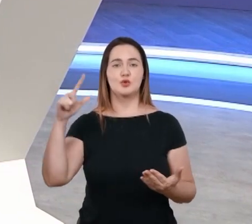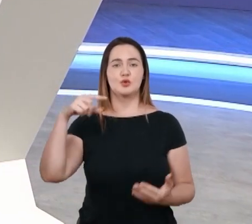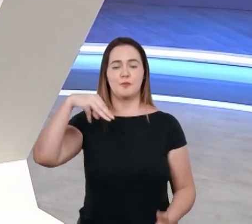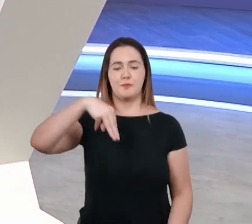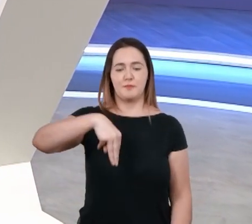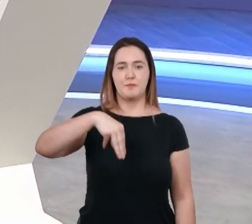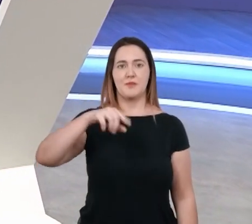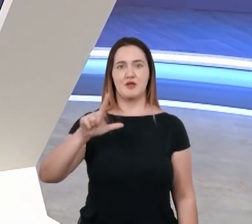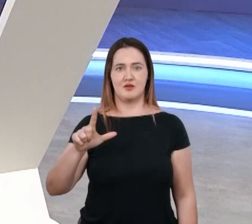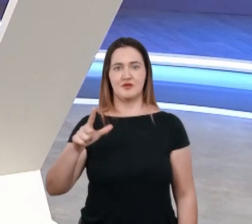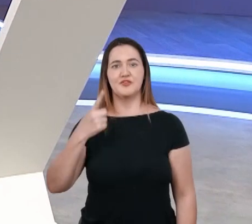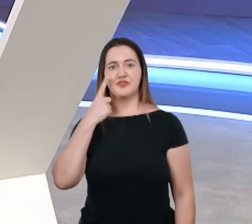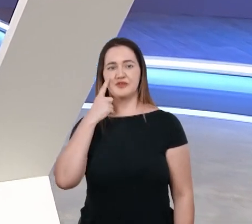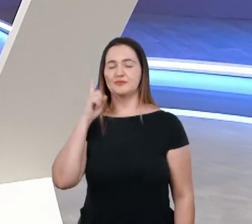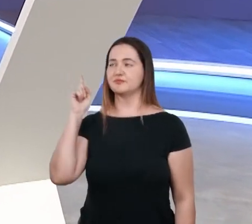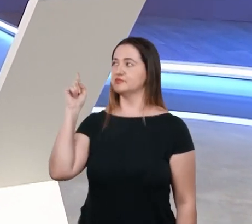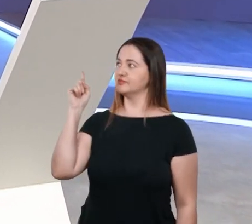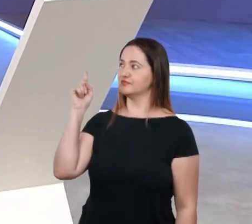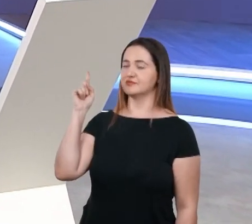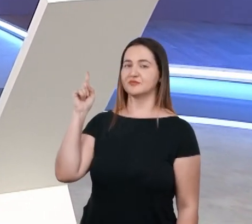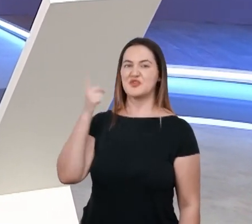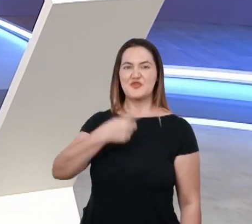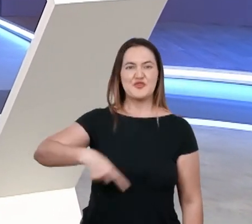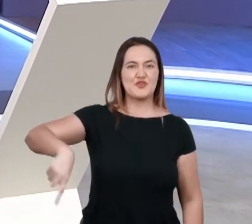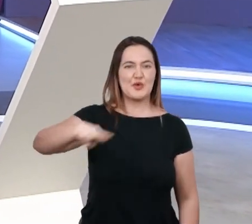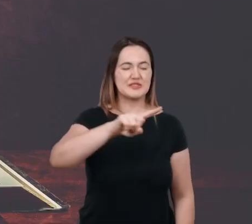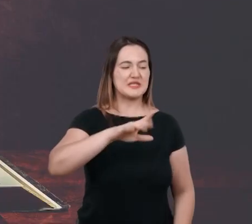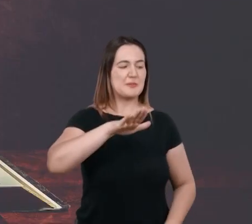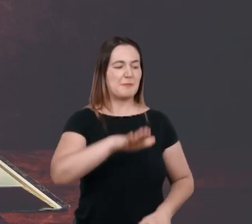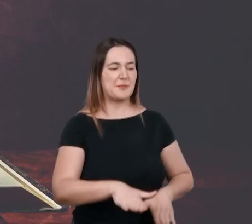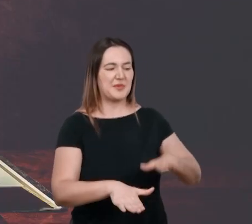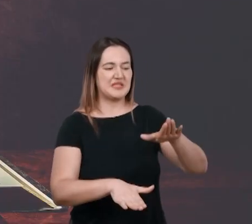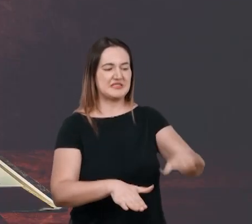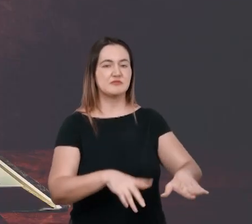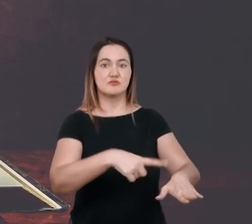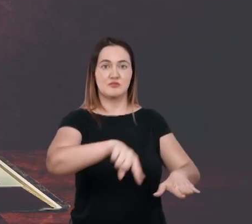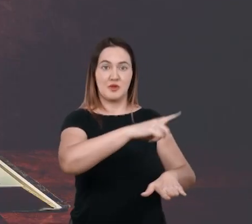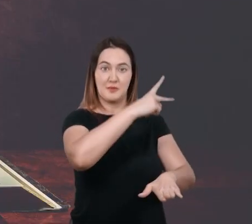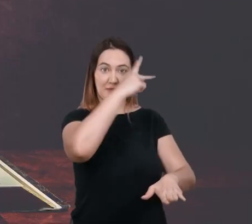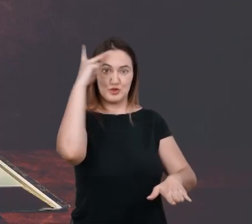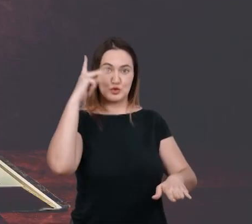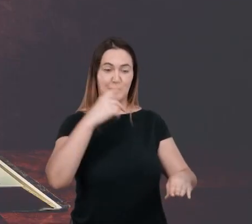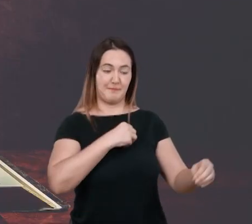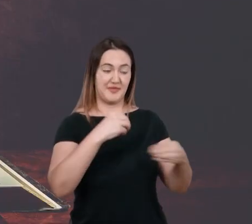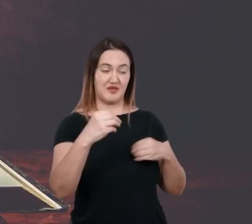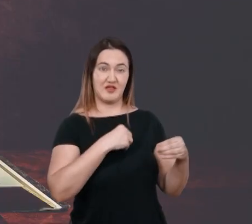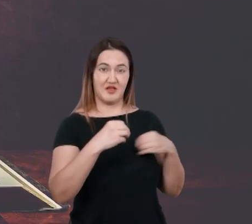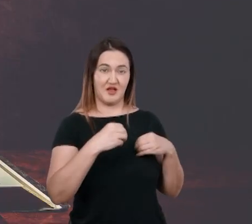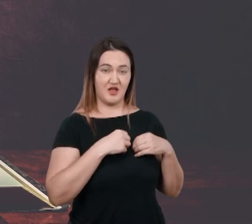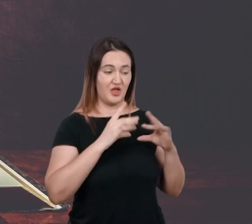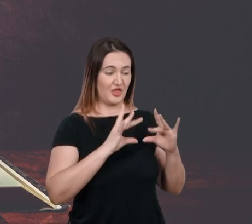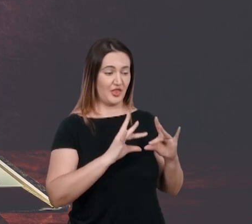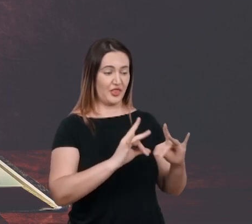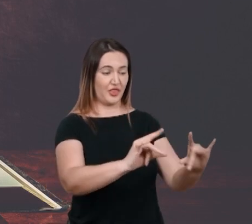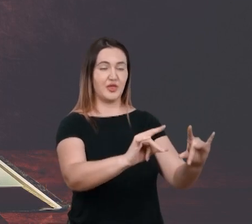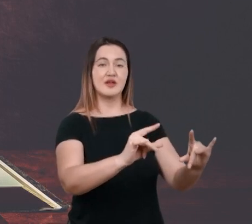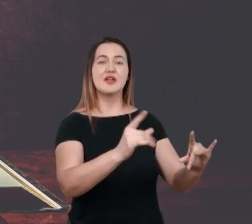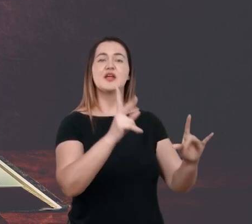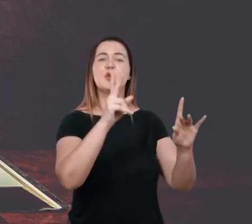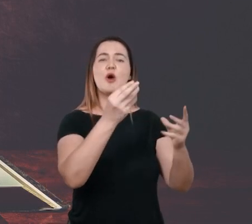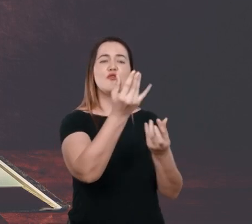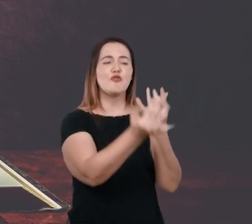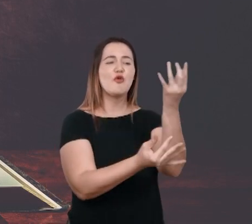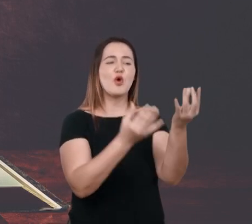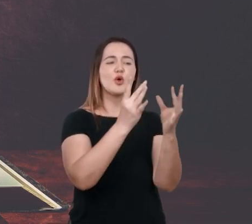Vamos avançar a Bíblia. Veja Malaquias 4, 3. Diz assim: vocês pisarão os ímpios, pois eles se farão